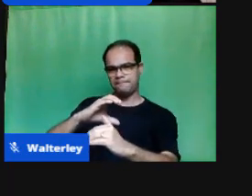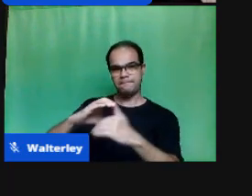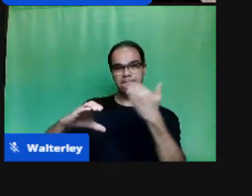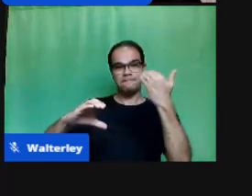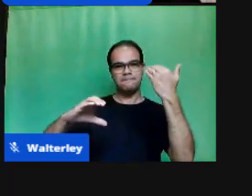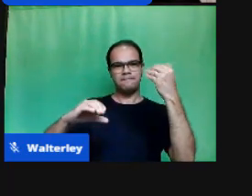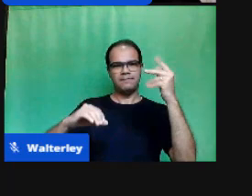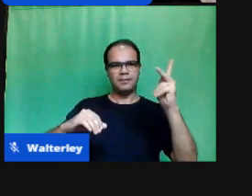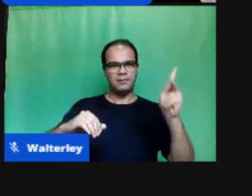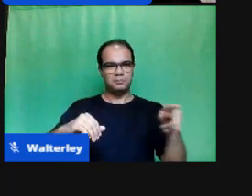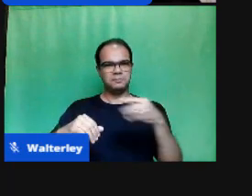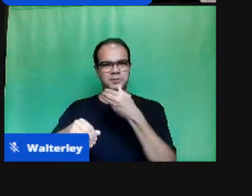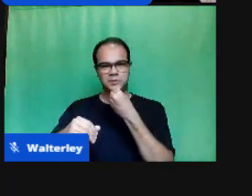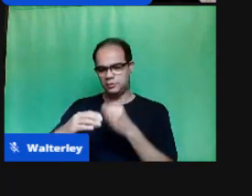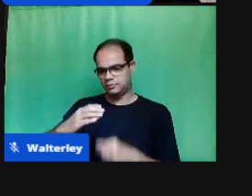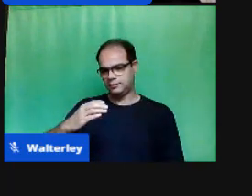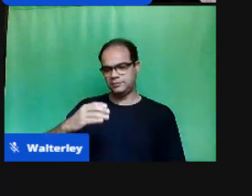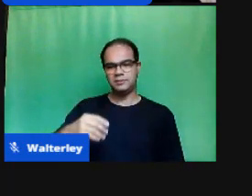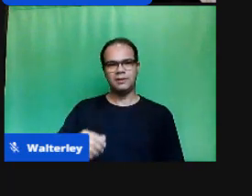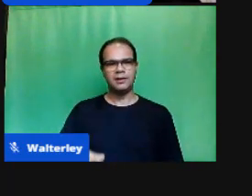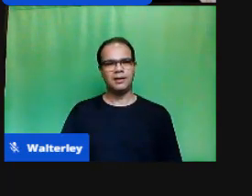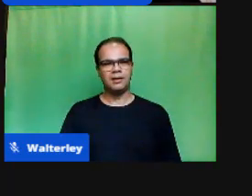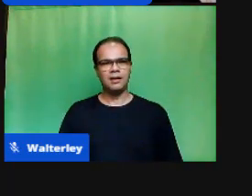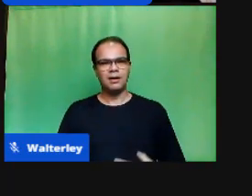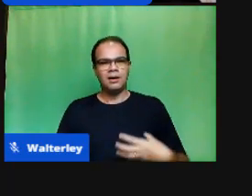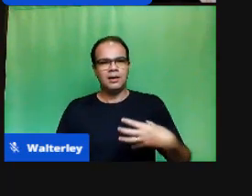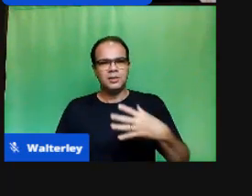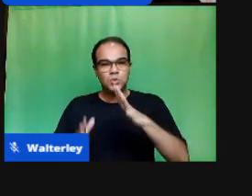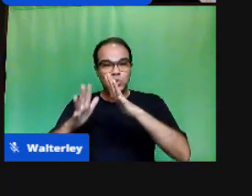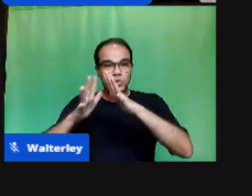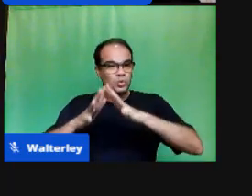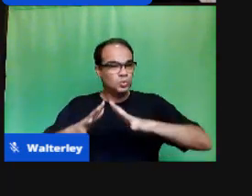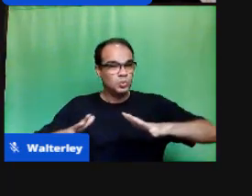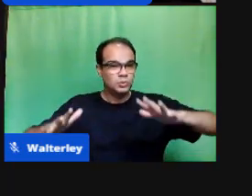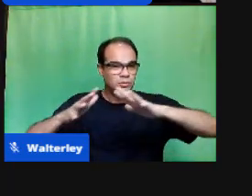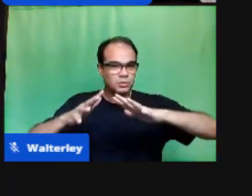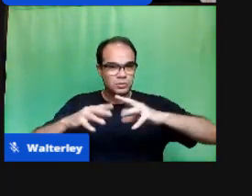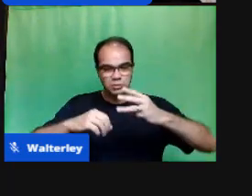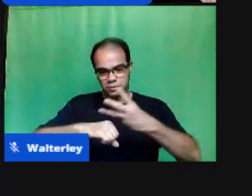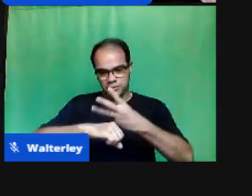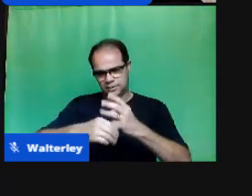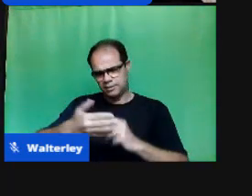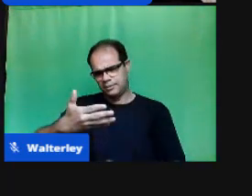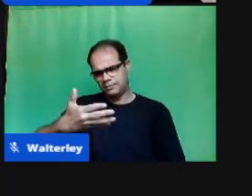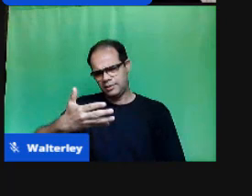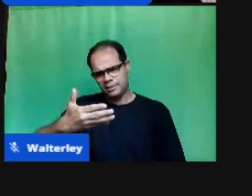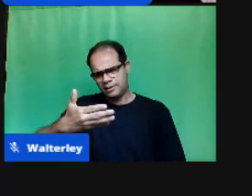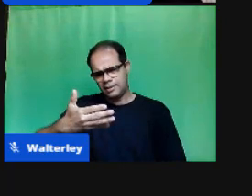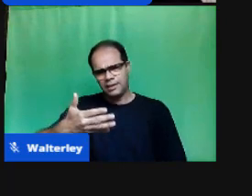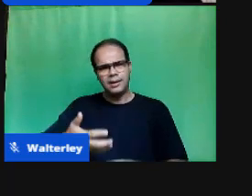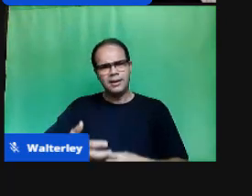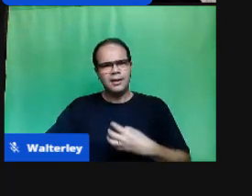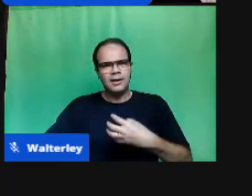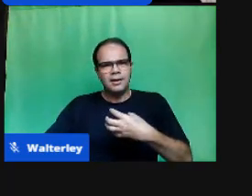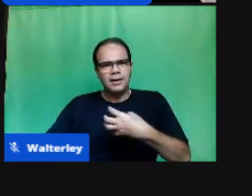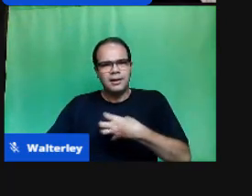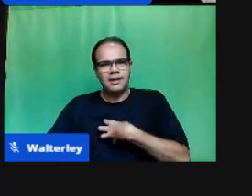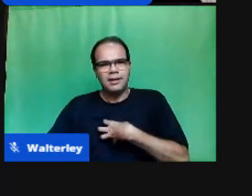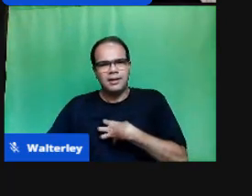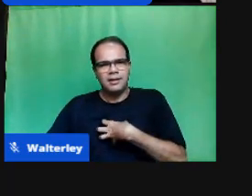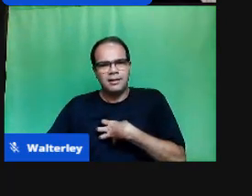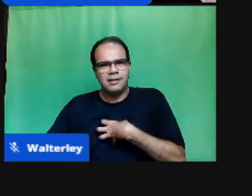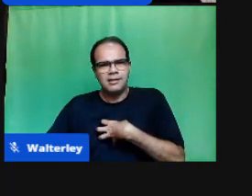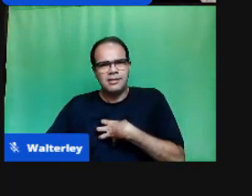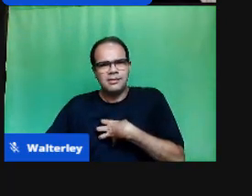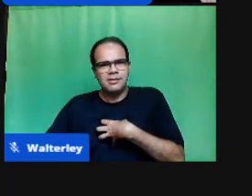uma emoção, foi uma dinâmica assim, muito boa, entendeu? Então, qual que é a prática?